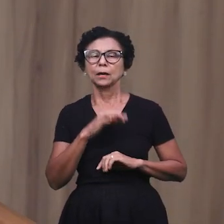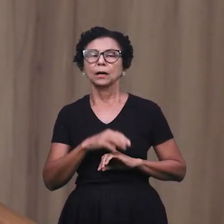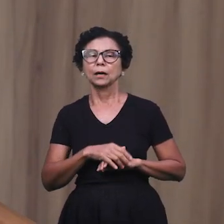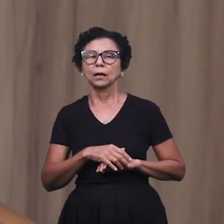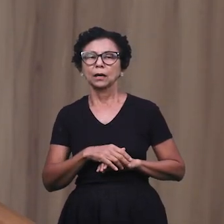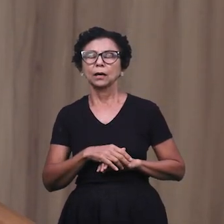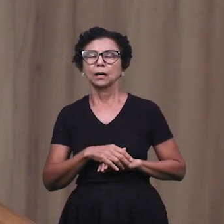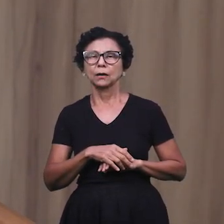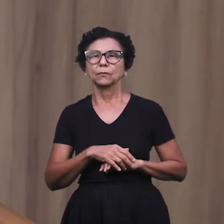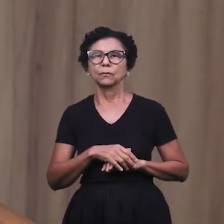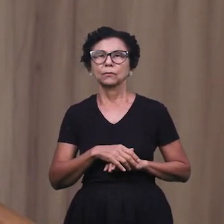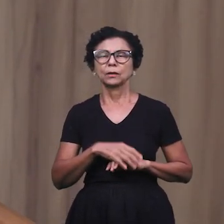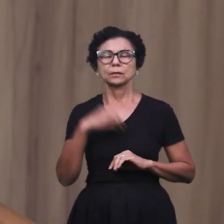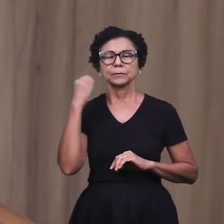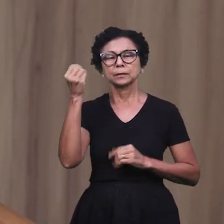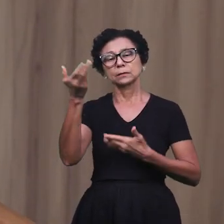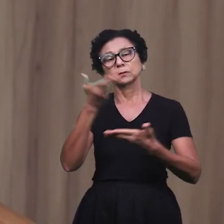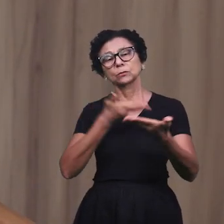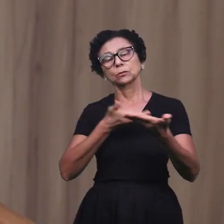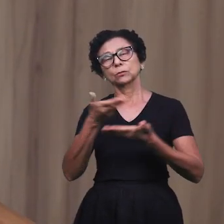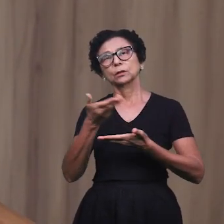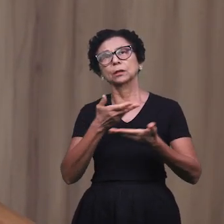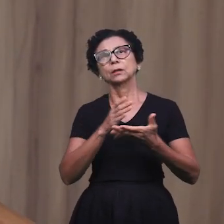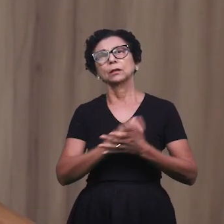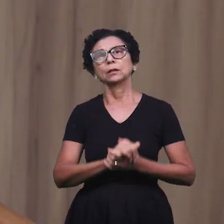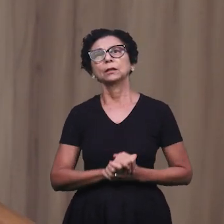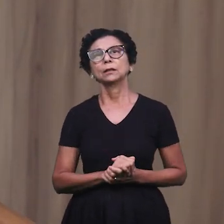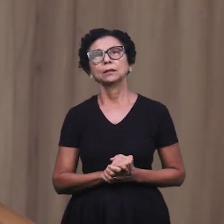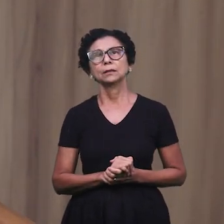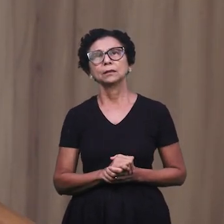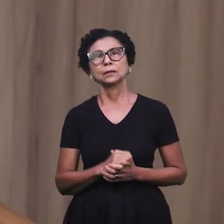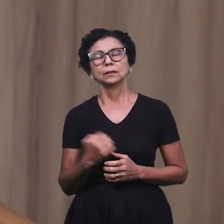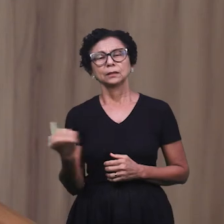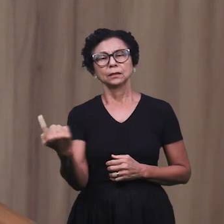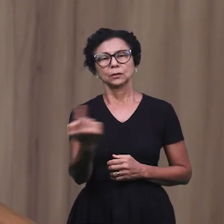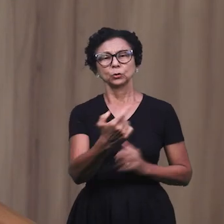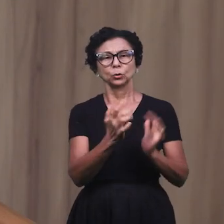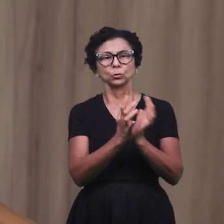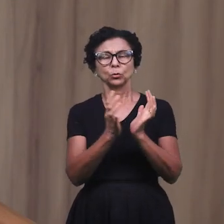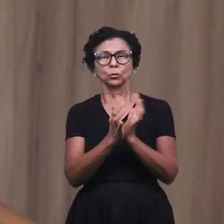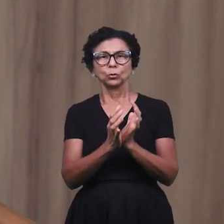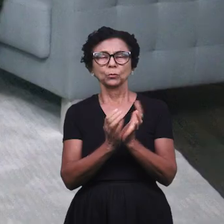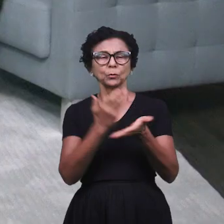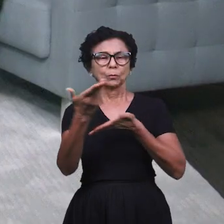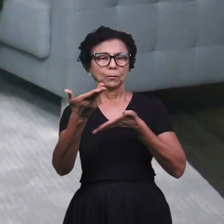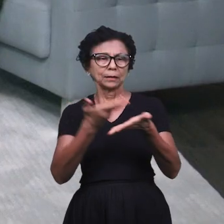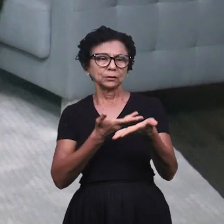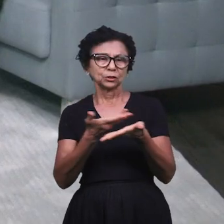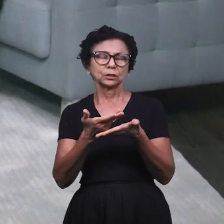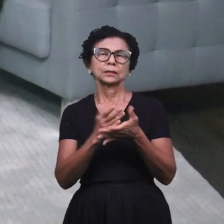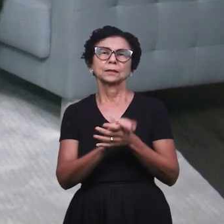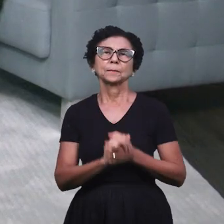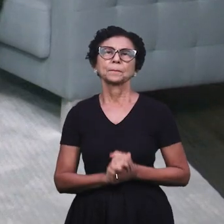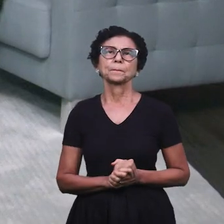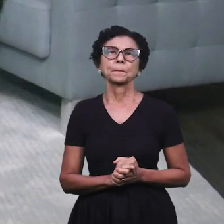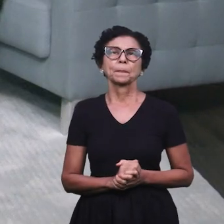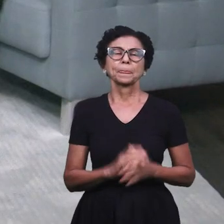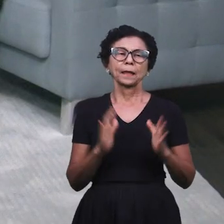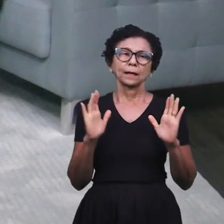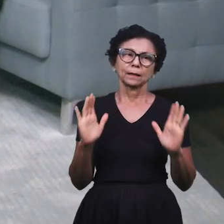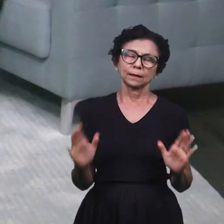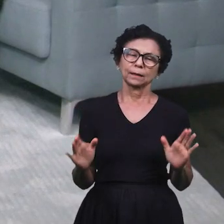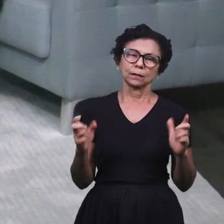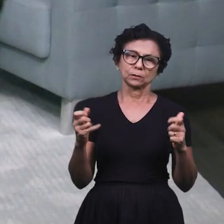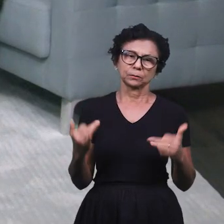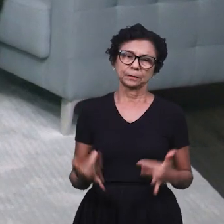trocando experiências e acaba enriquecendo todos que estão participando ali, né, de alguma forma. Então nós estamos falando da relação que há